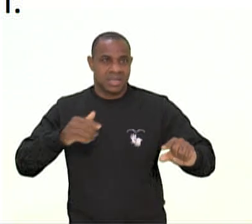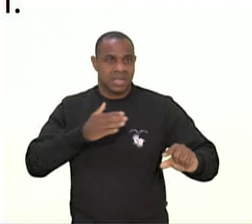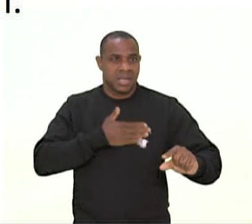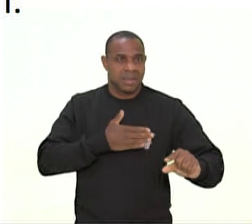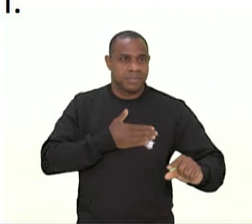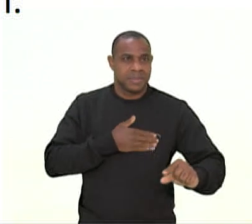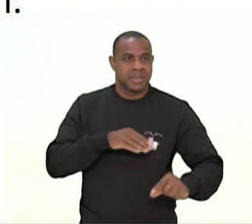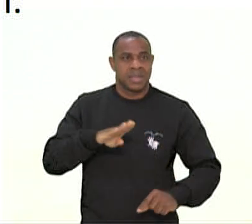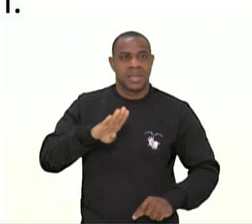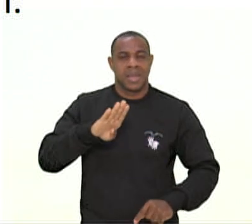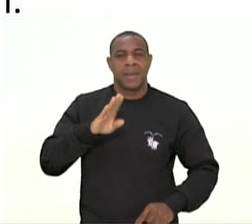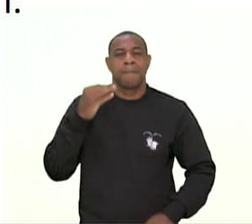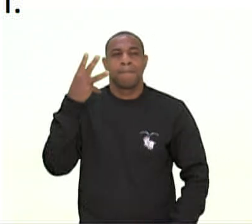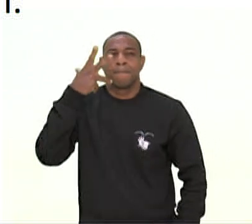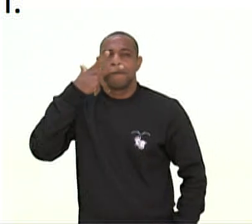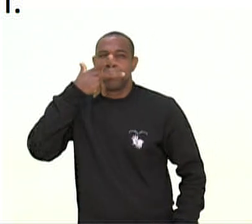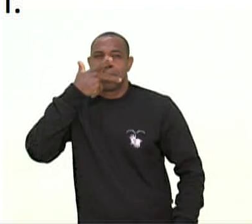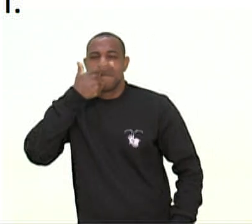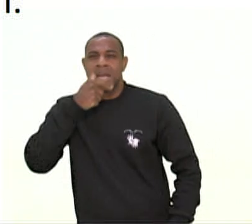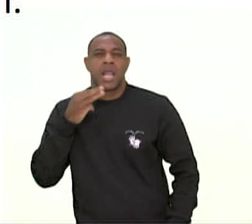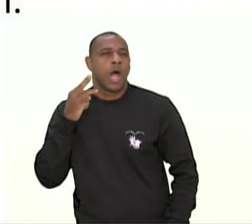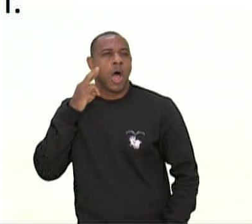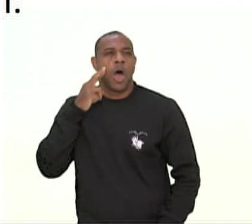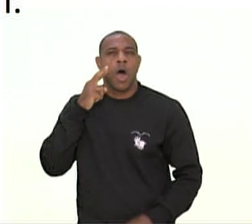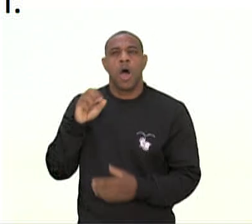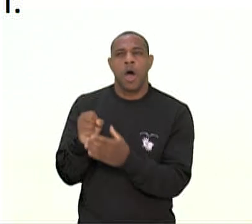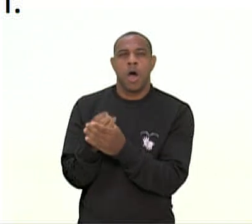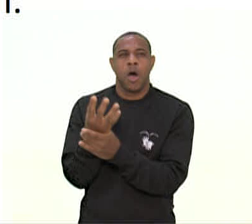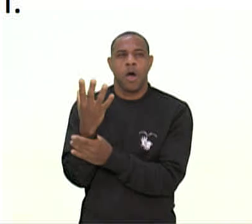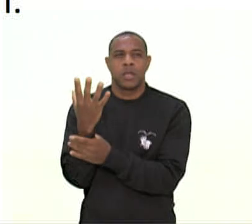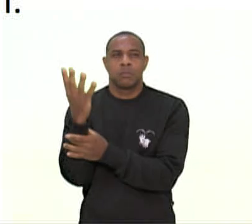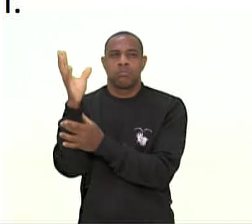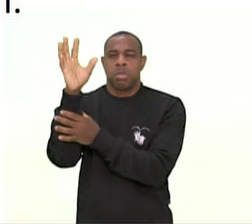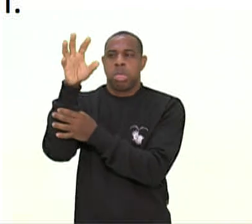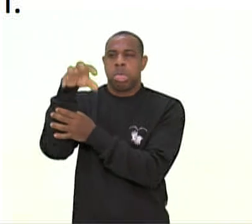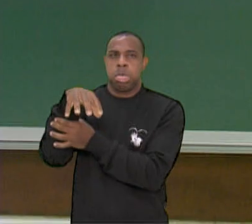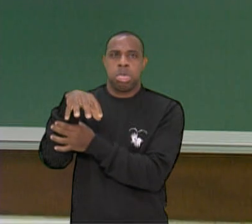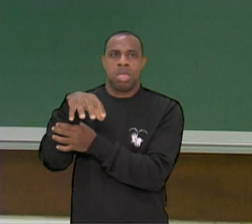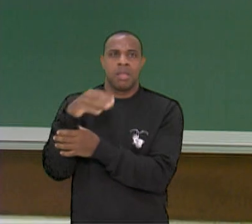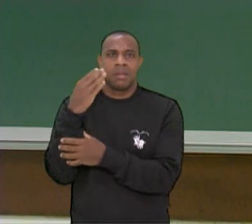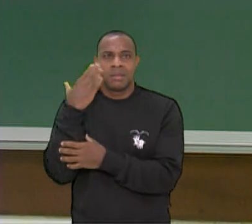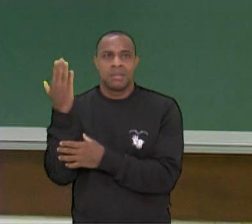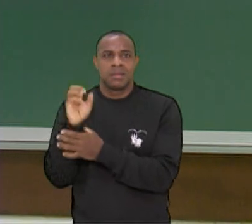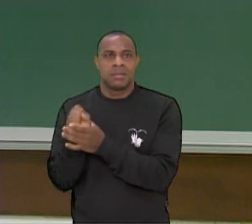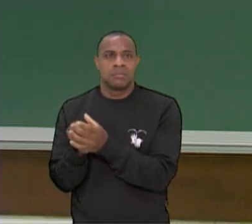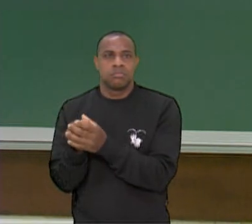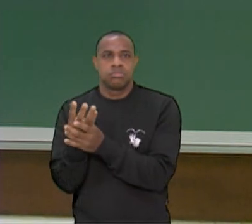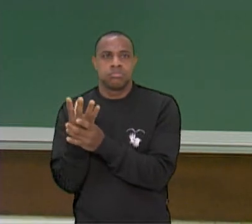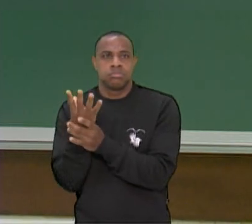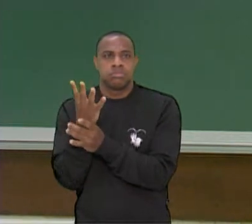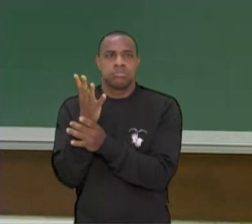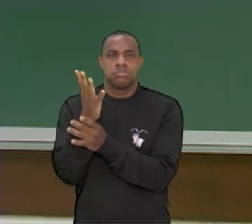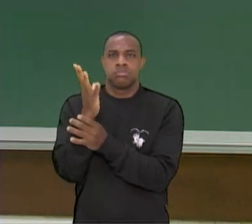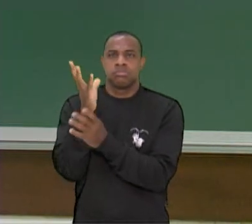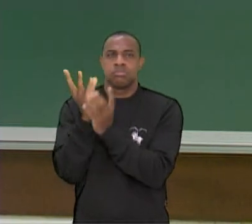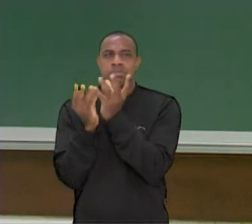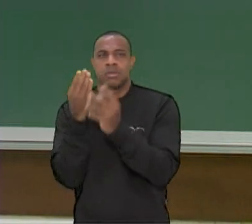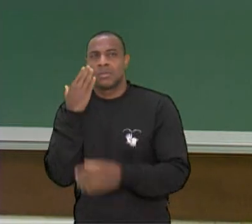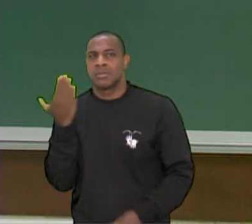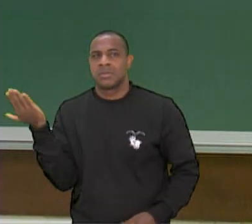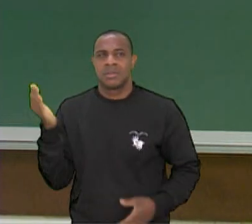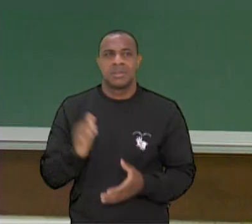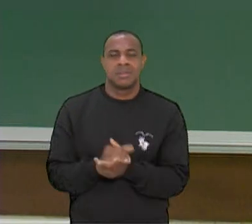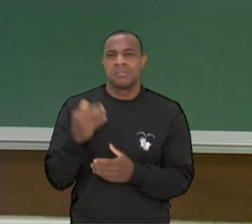belas rosas do jardim desabrocharam. Você percebeu que tanto o artigo, quanto o pronome, quanto o adjetivo, todos